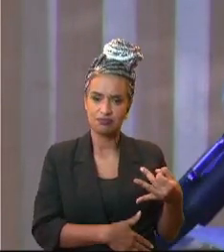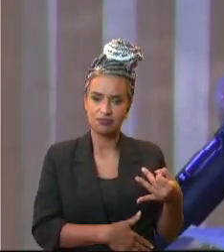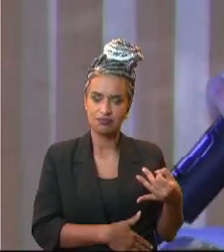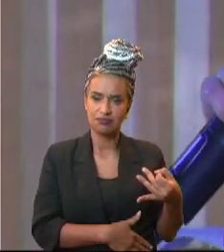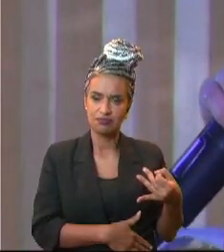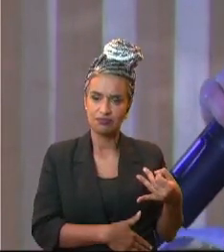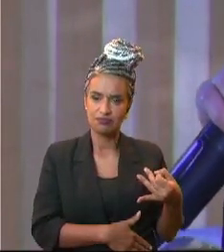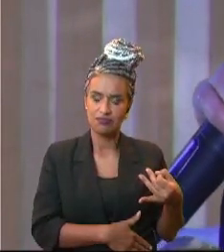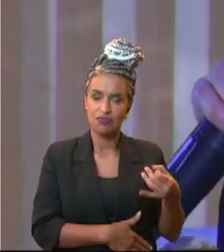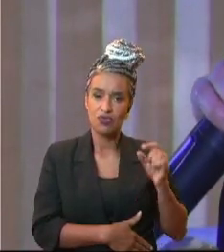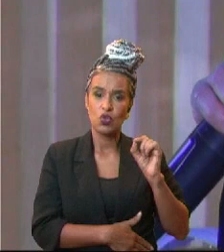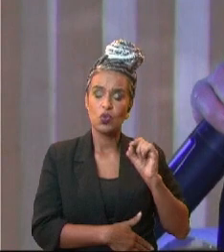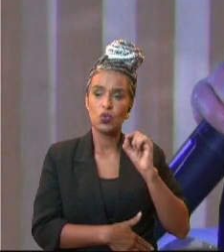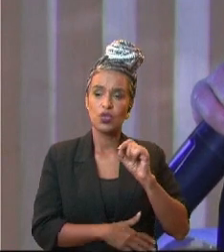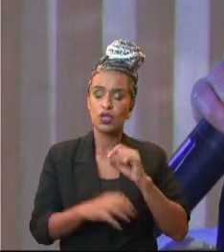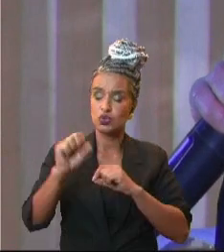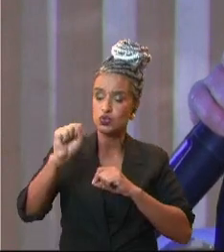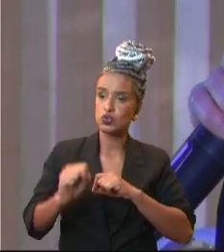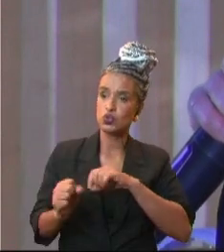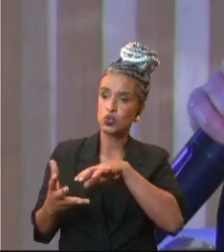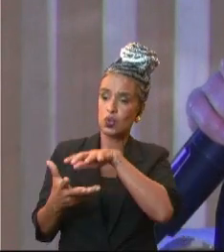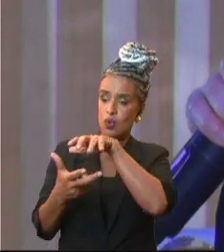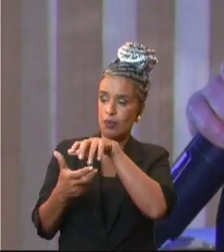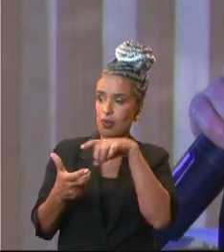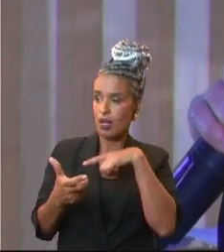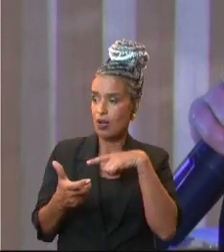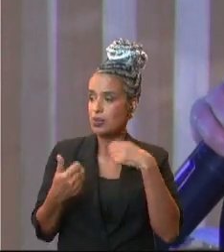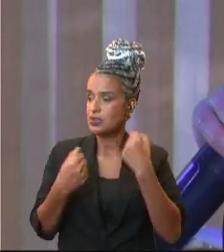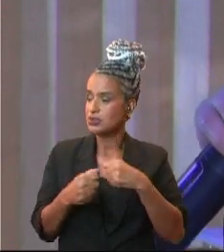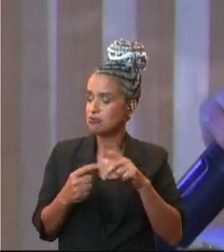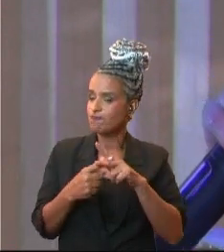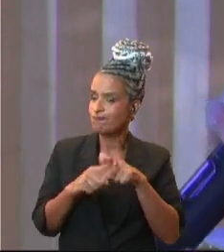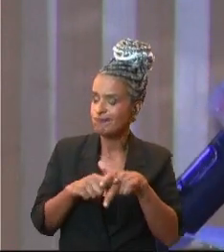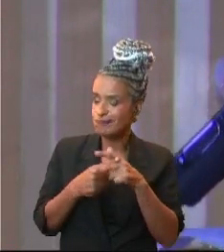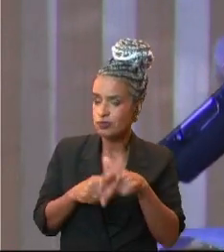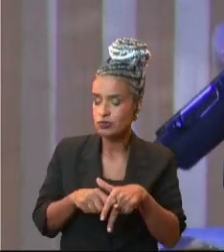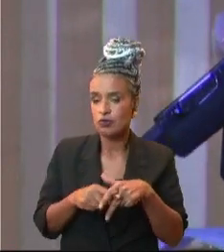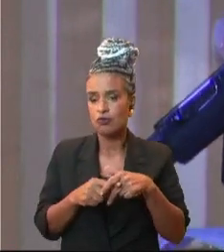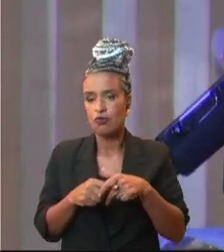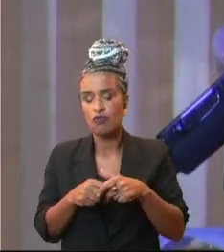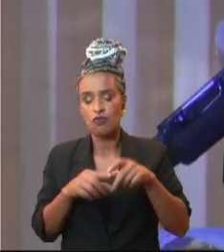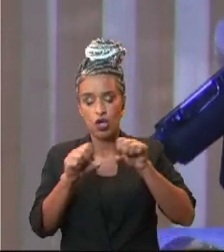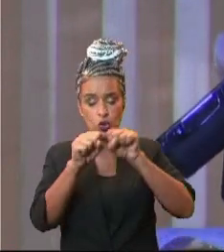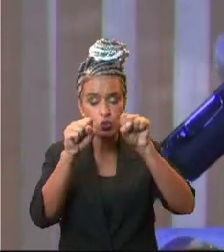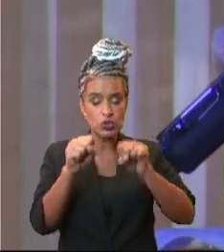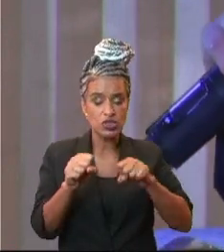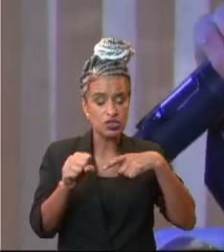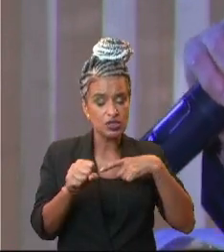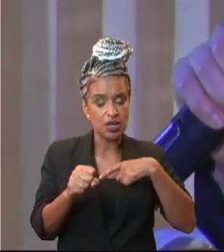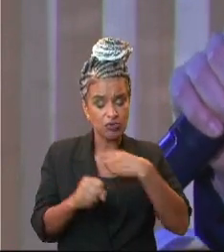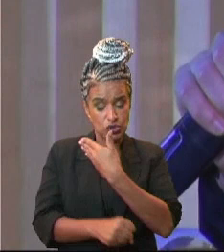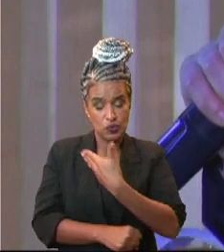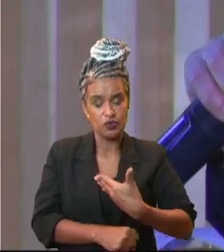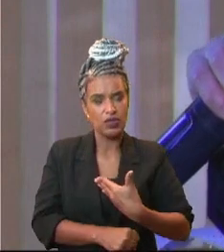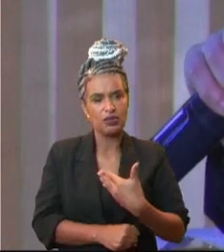que é o Sul Global vem demandando uma reforma, né, do sistema de governança global. Por que